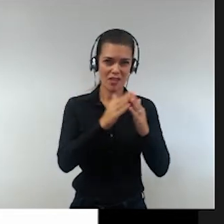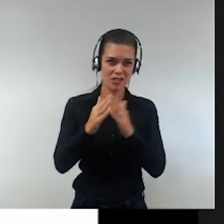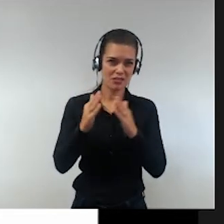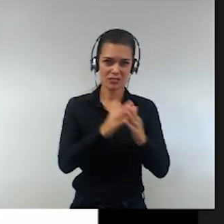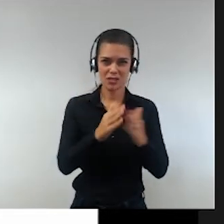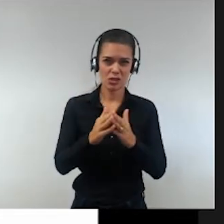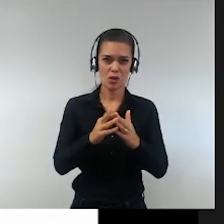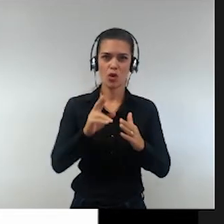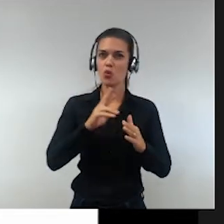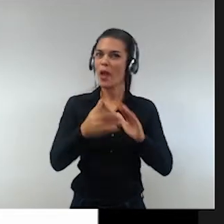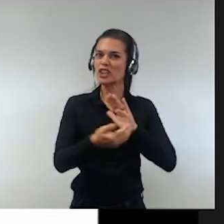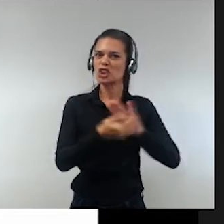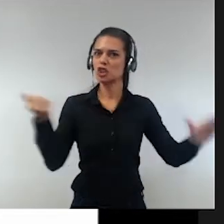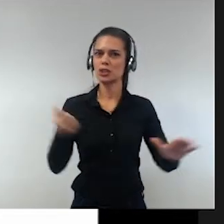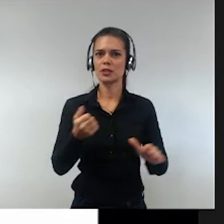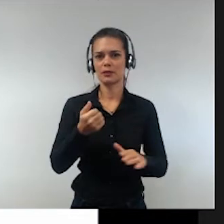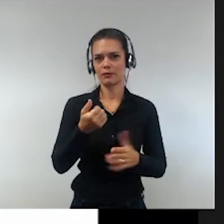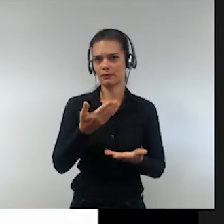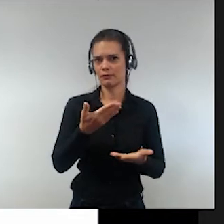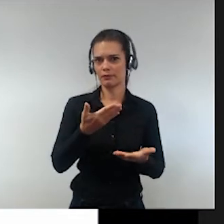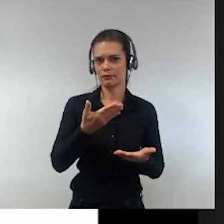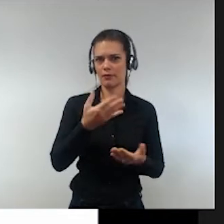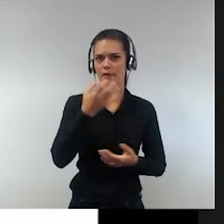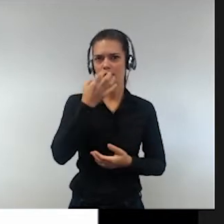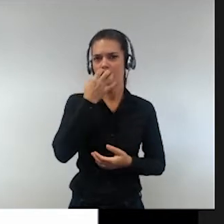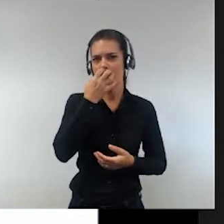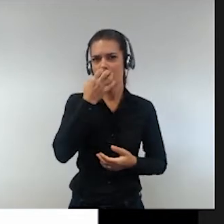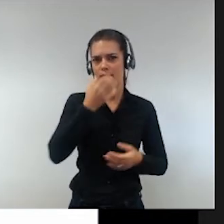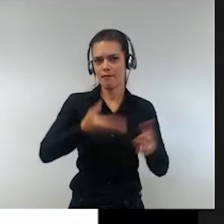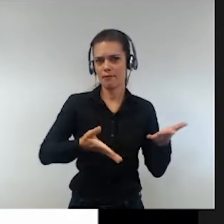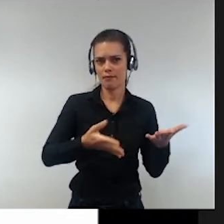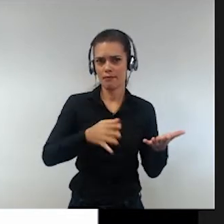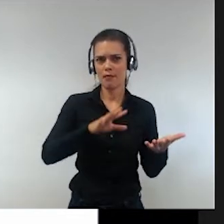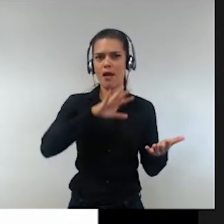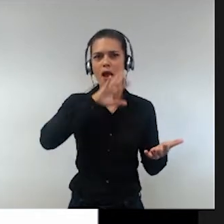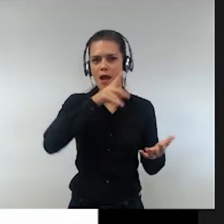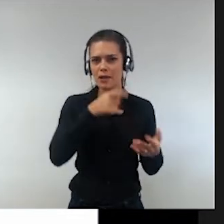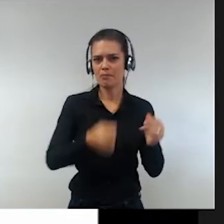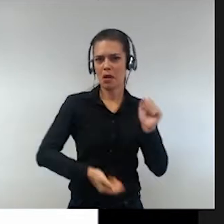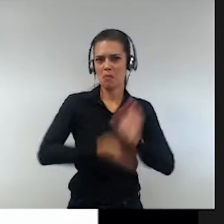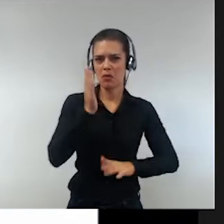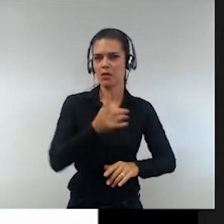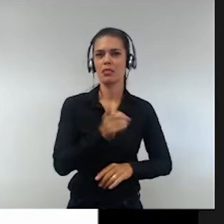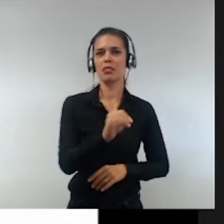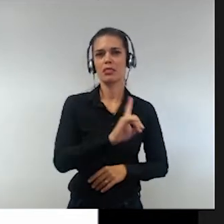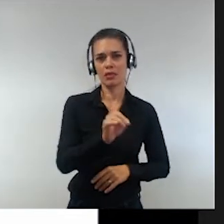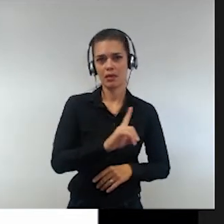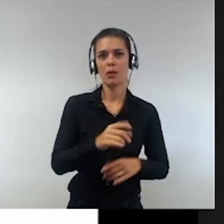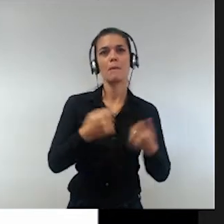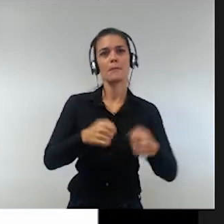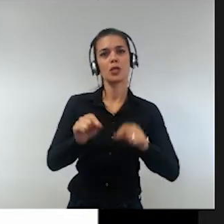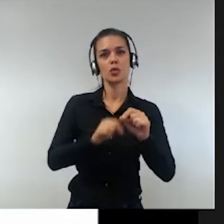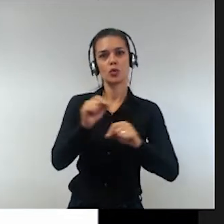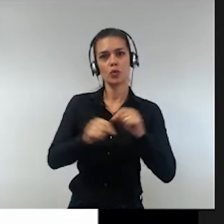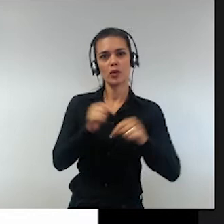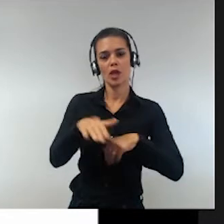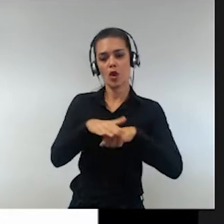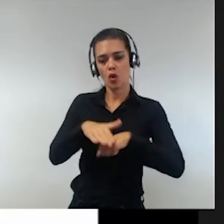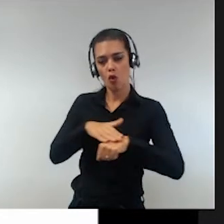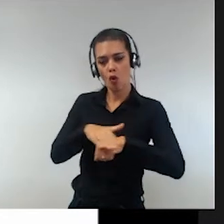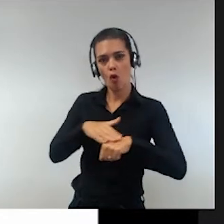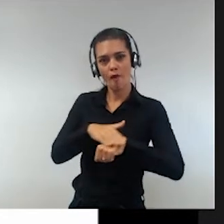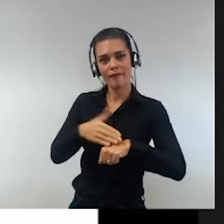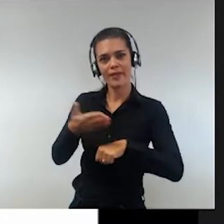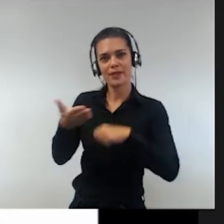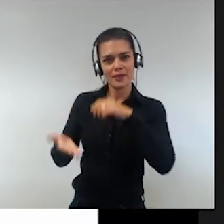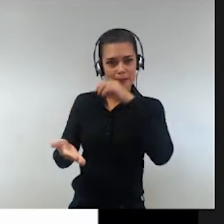o animal. É você tratar o animal, dar um prazo para o tutor cuidar do animal. Evidente. Se você tem um monte de animais sujando o